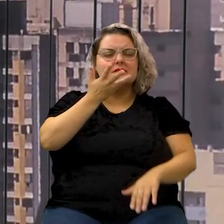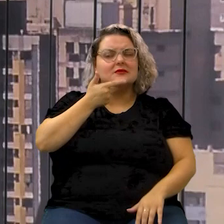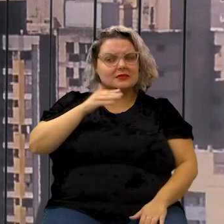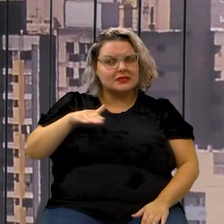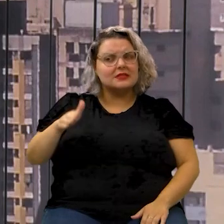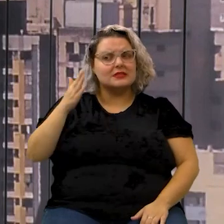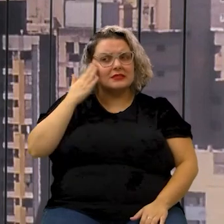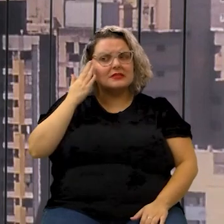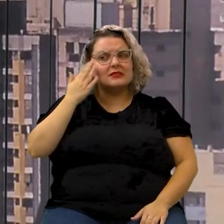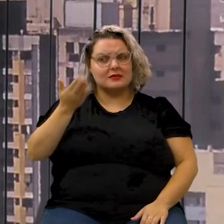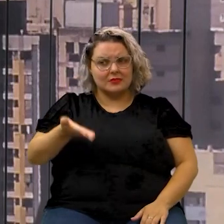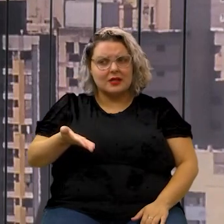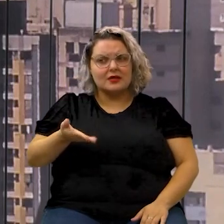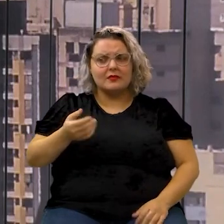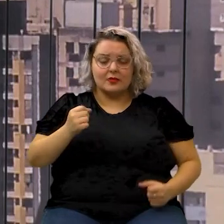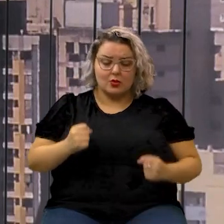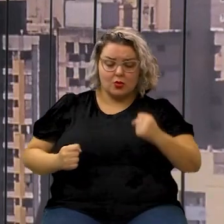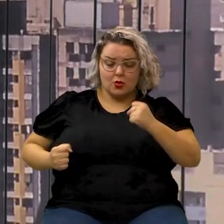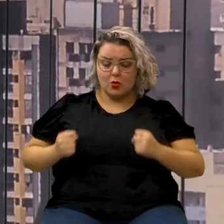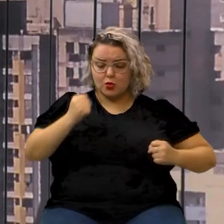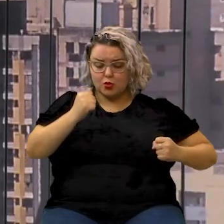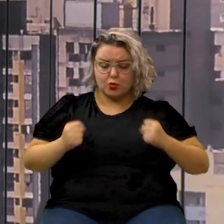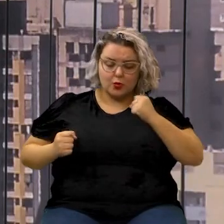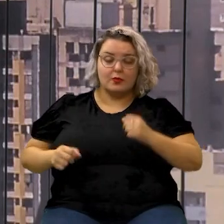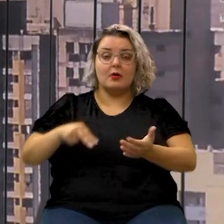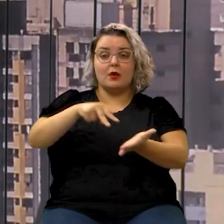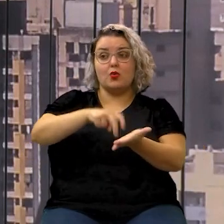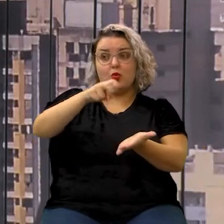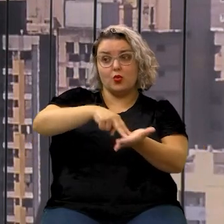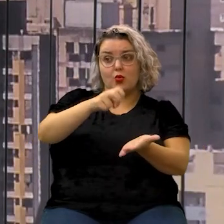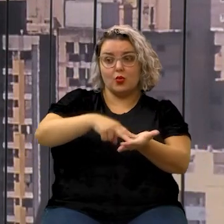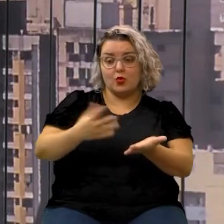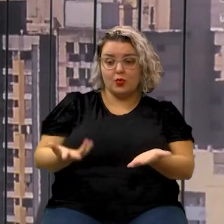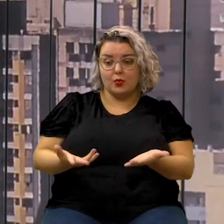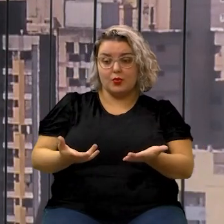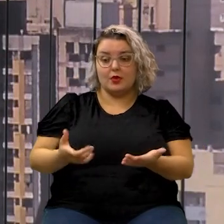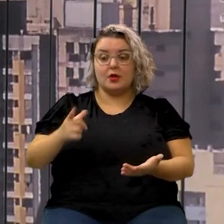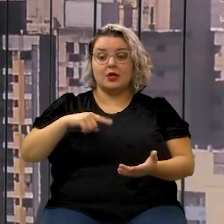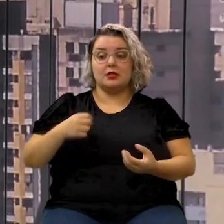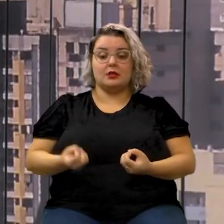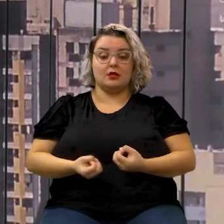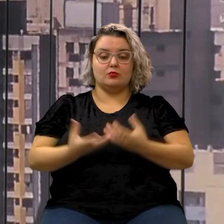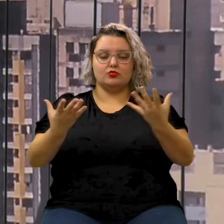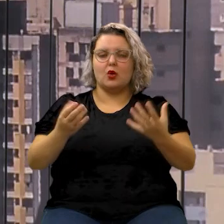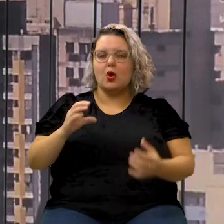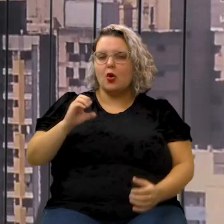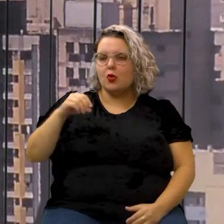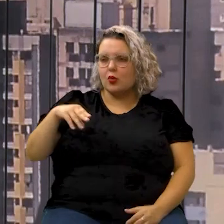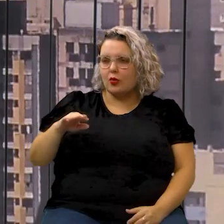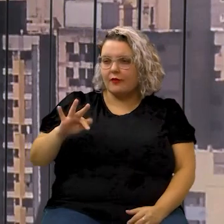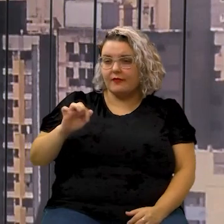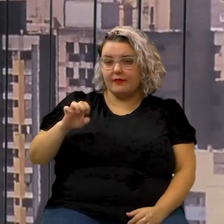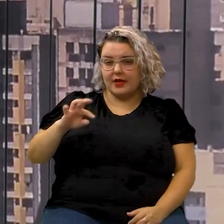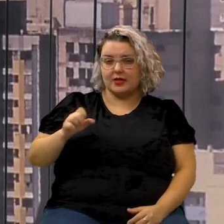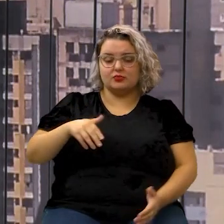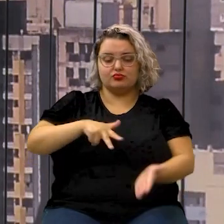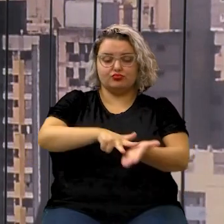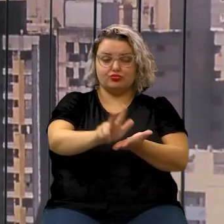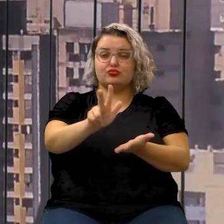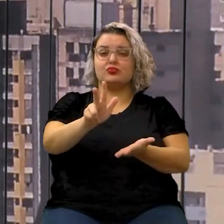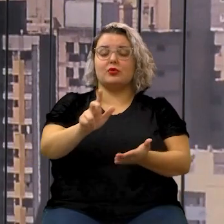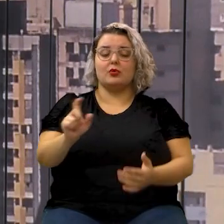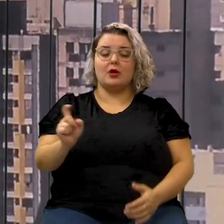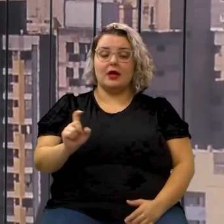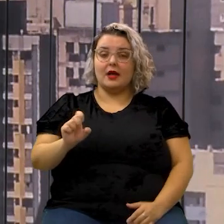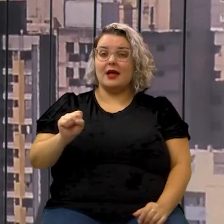das crianças, sabendo que elas vão correr, elas vão pular. Tem muito confete no chão, pode escorregar com